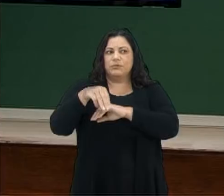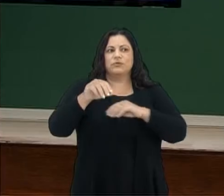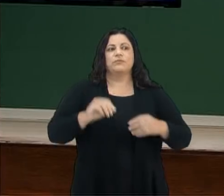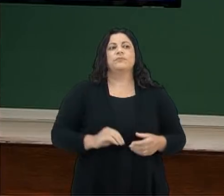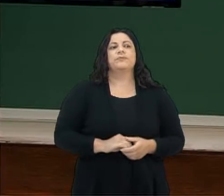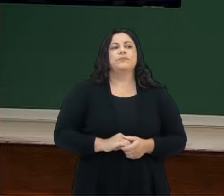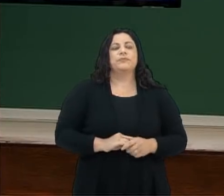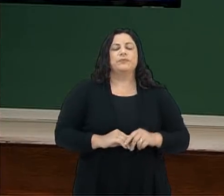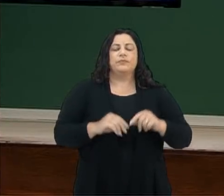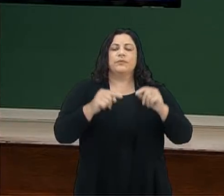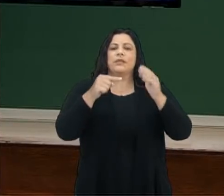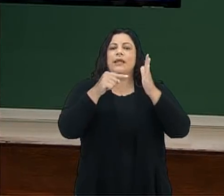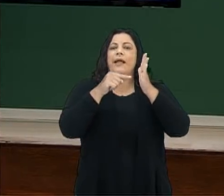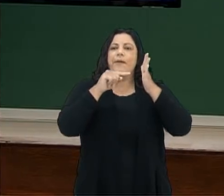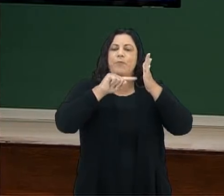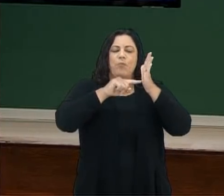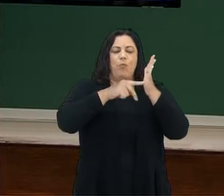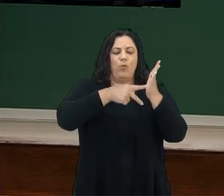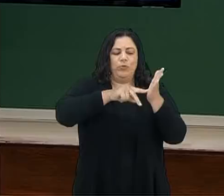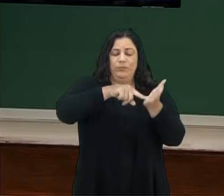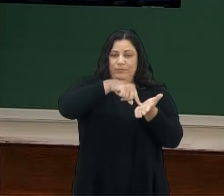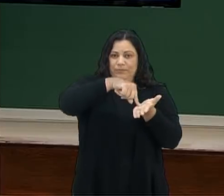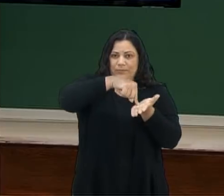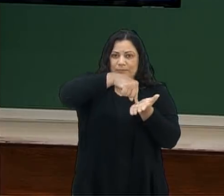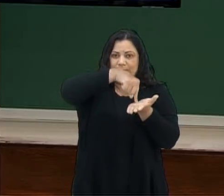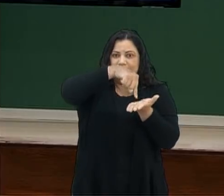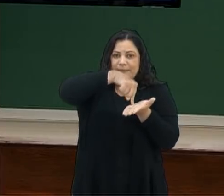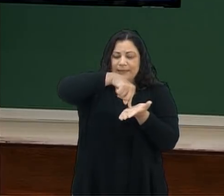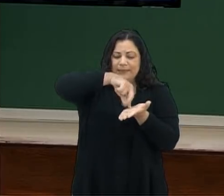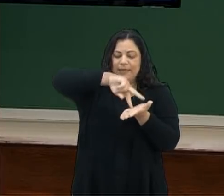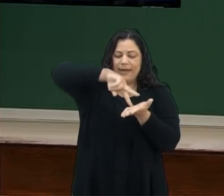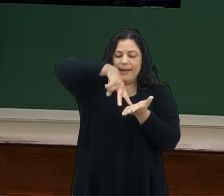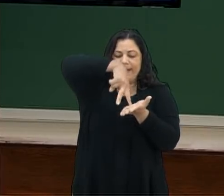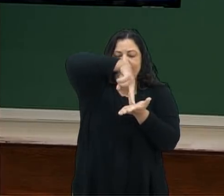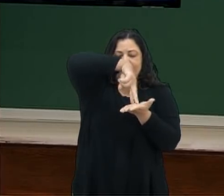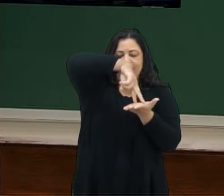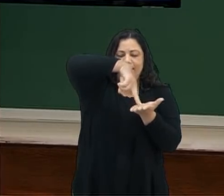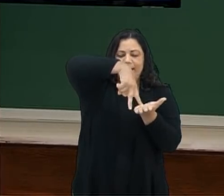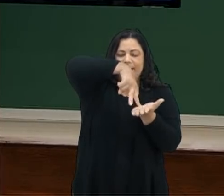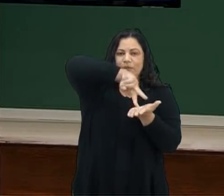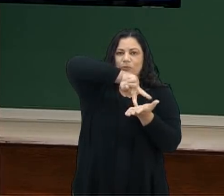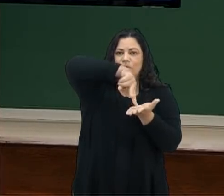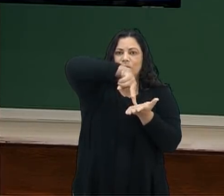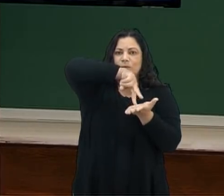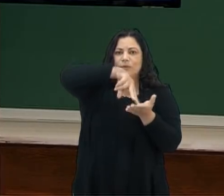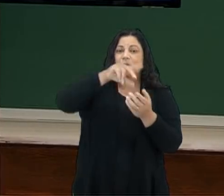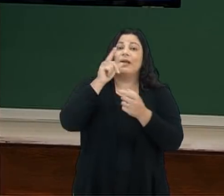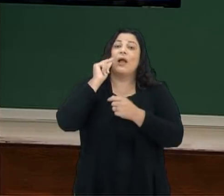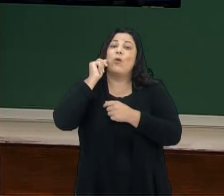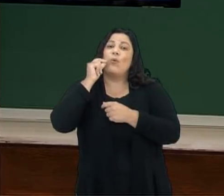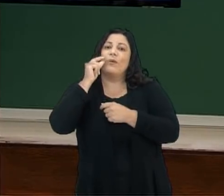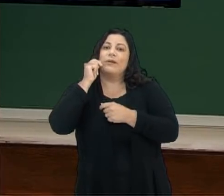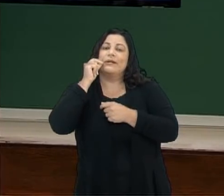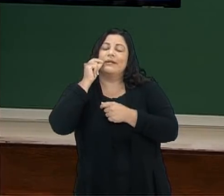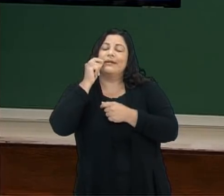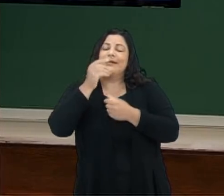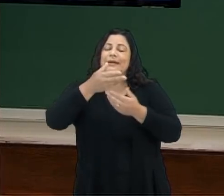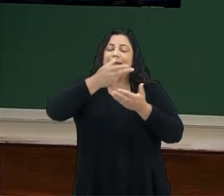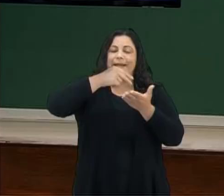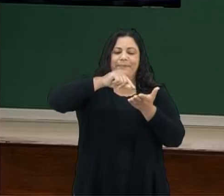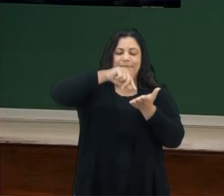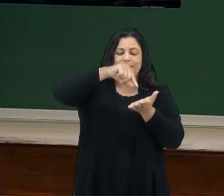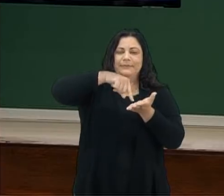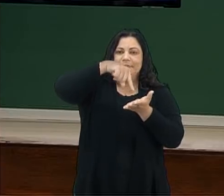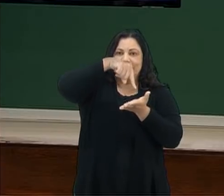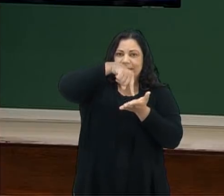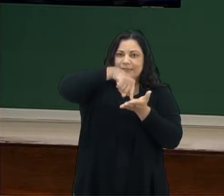de ponta seca, que é onde tem agulha, tá? E a outra ponta é o grafite, onde a gente escreve nele, ok? A ponta seca